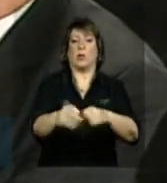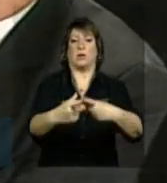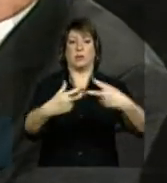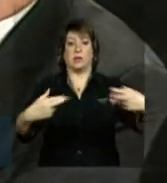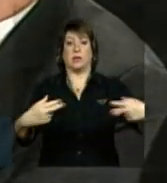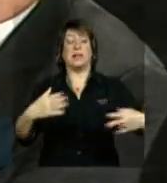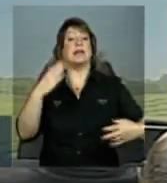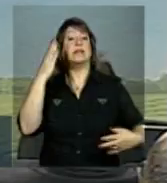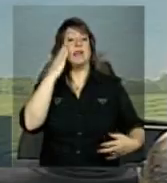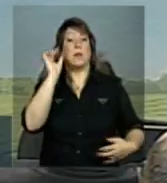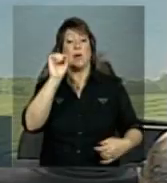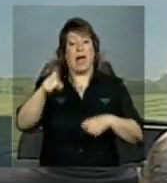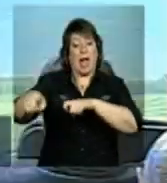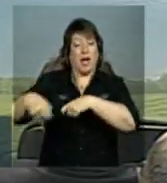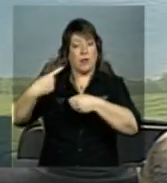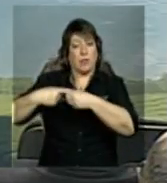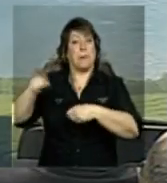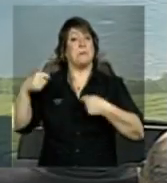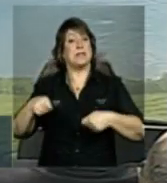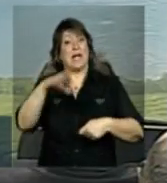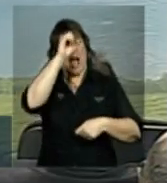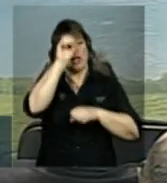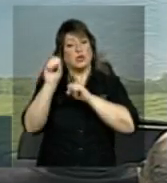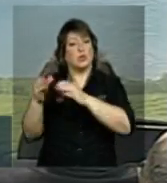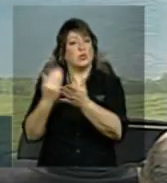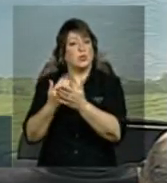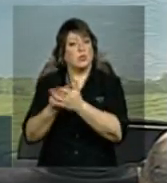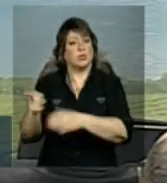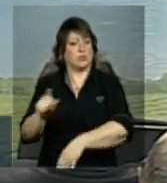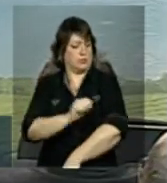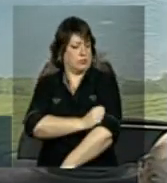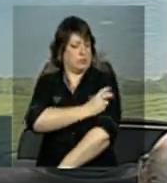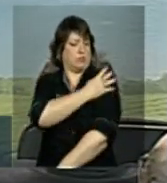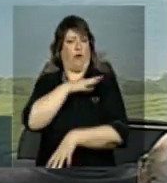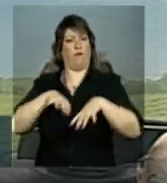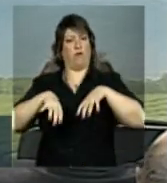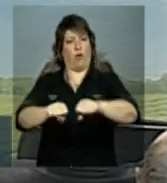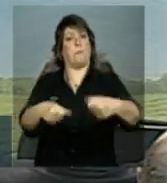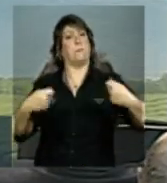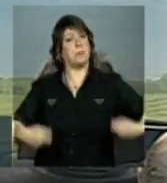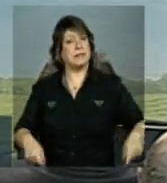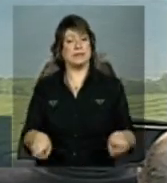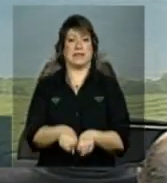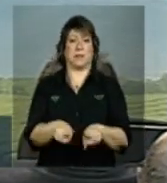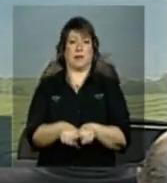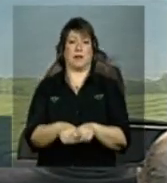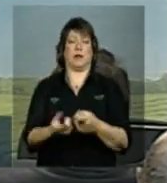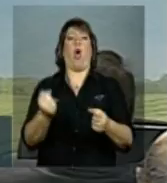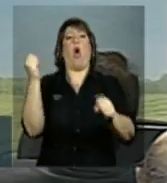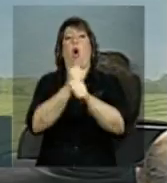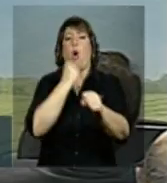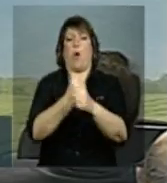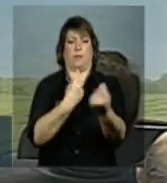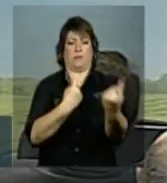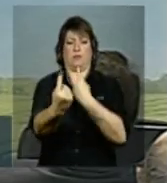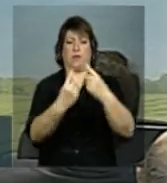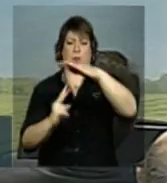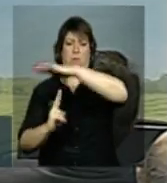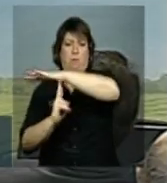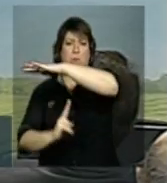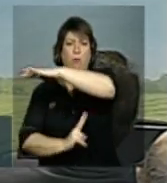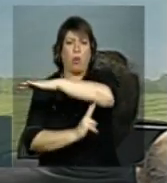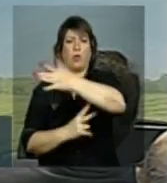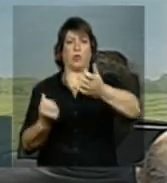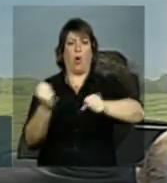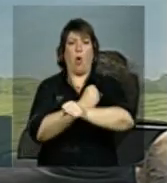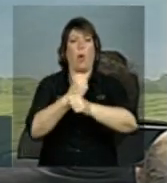que precisa aprender, que tem alguém produzindo, que precisa estrada, que precisa ponte, que precisa infraestrutura. Osmar,